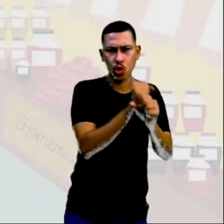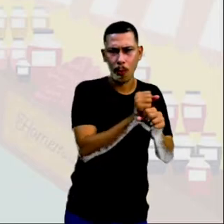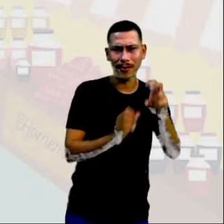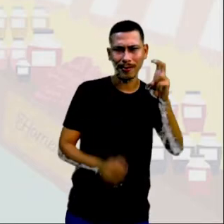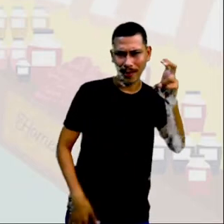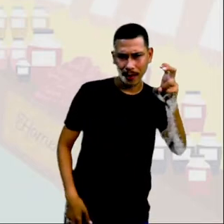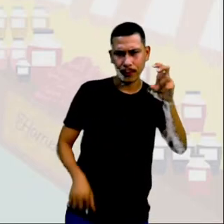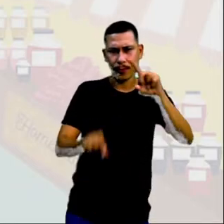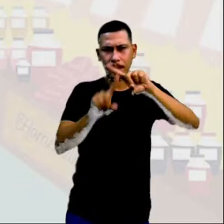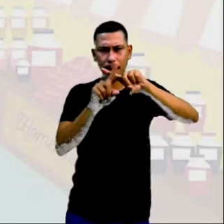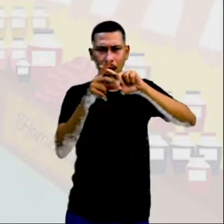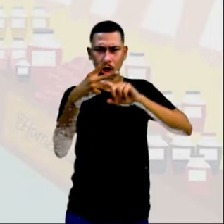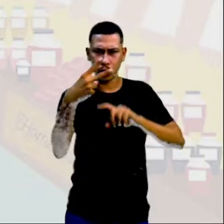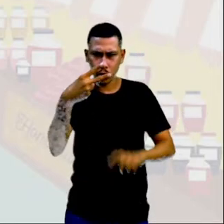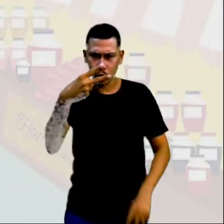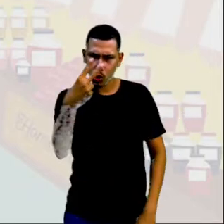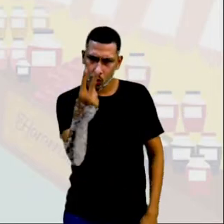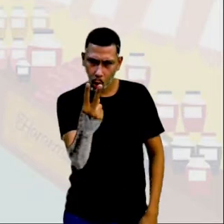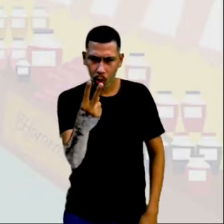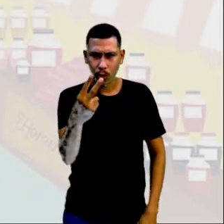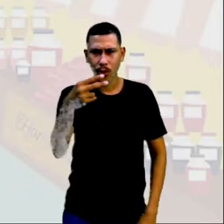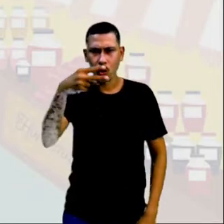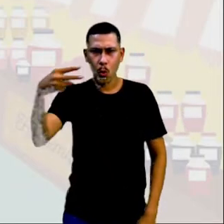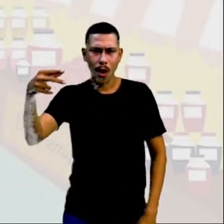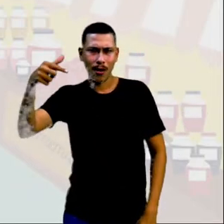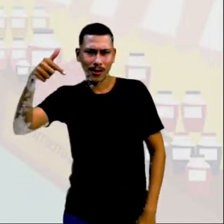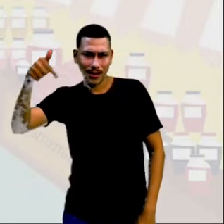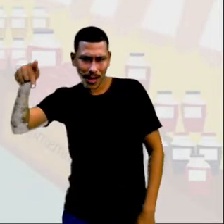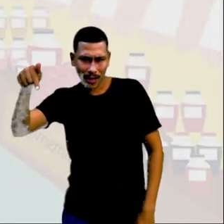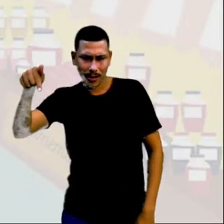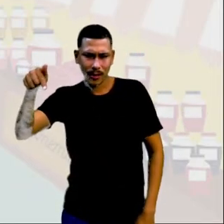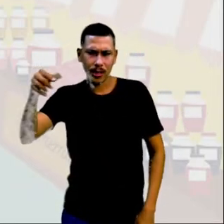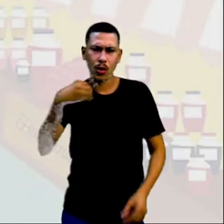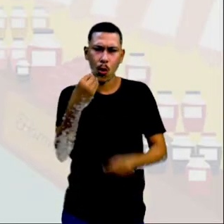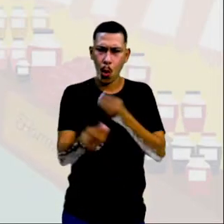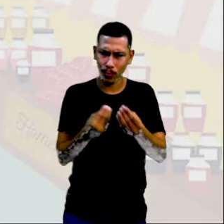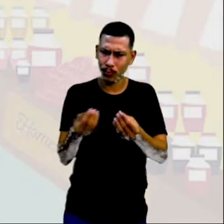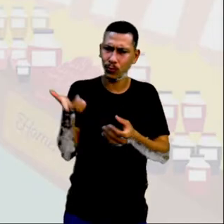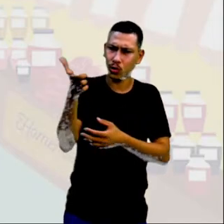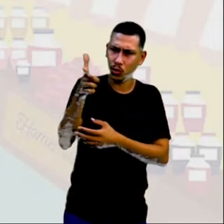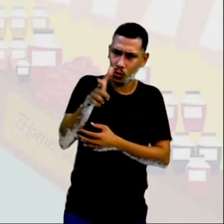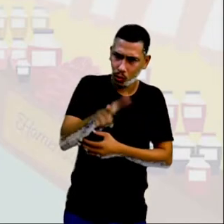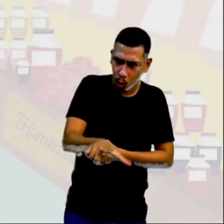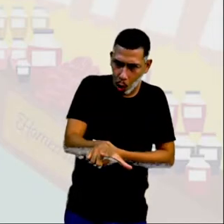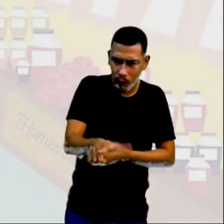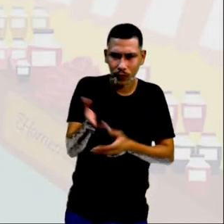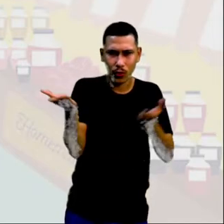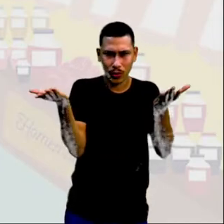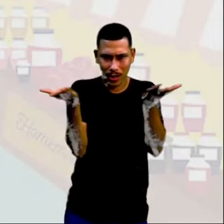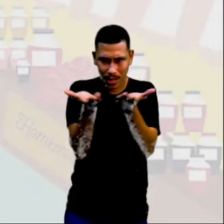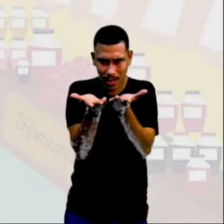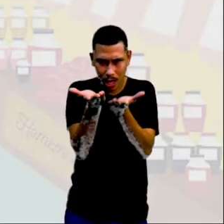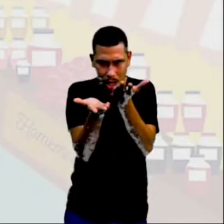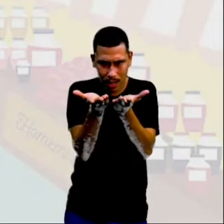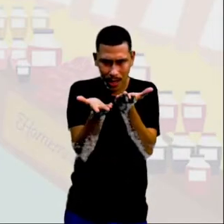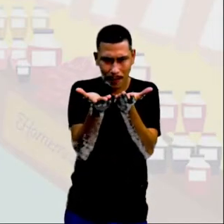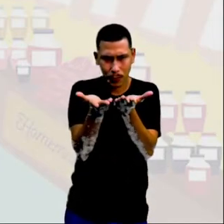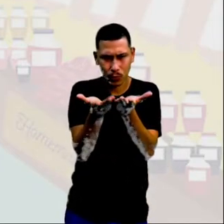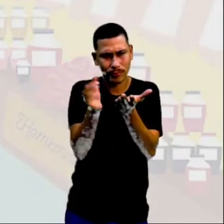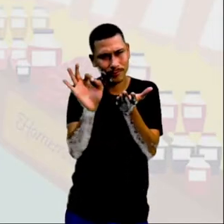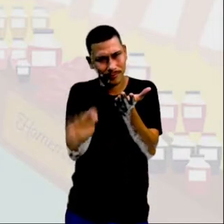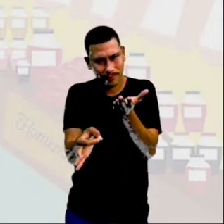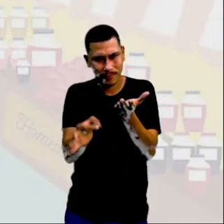2, 7. E 5 mais 2, 7. E a gente entrou novamente em equilíbrio. 7 é igual a